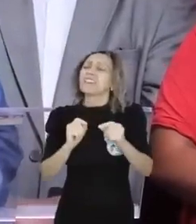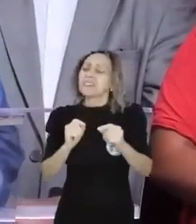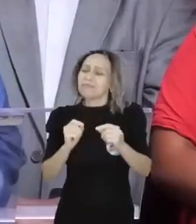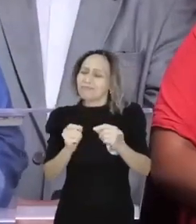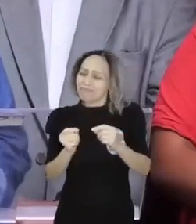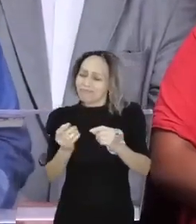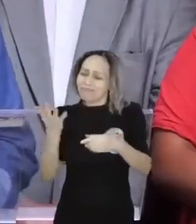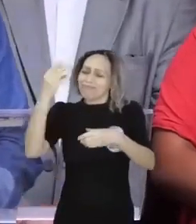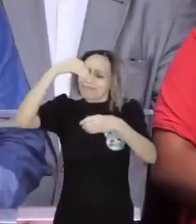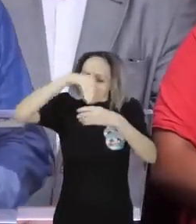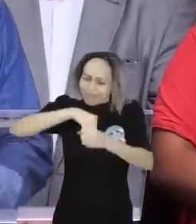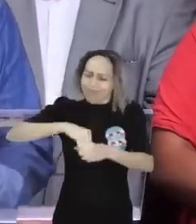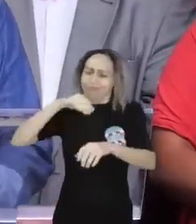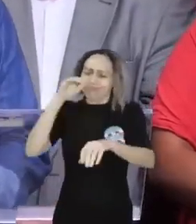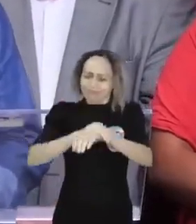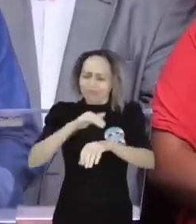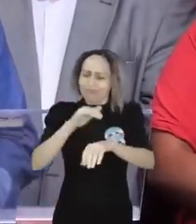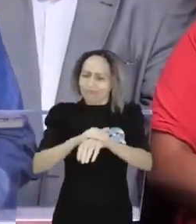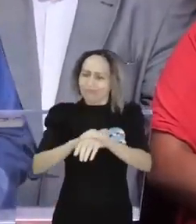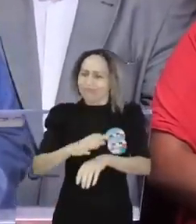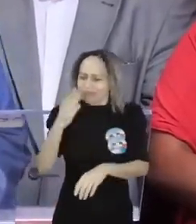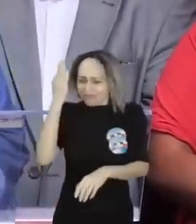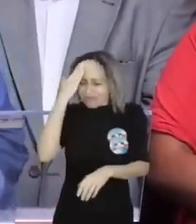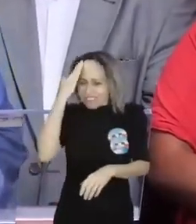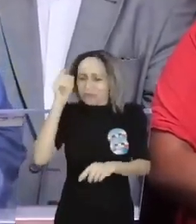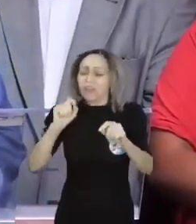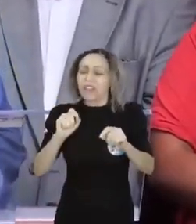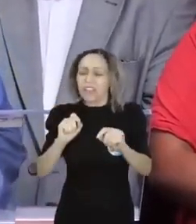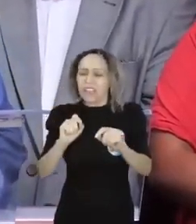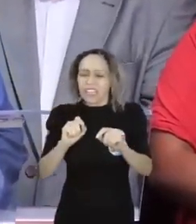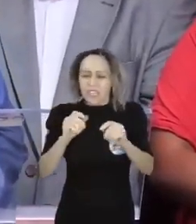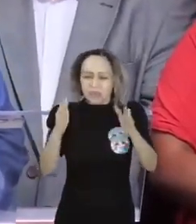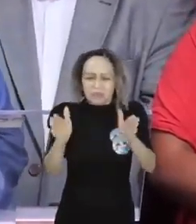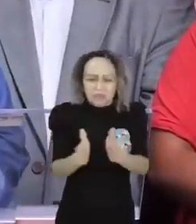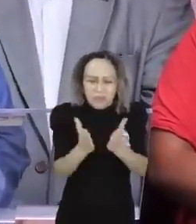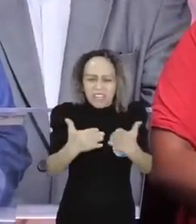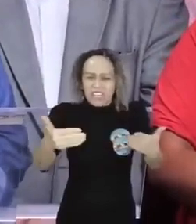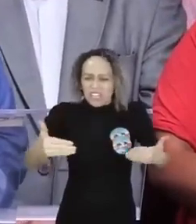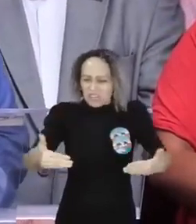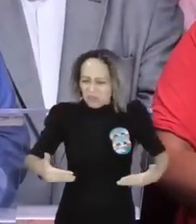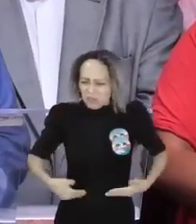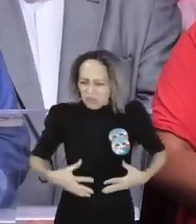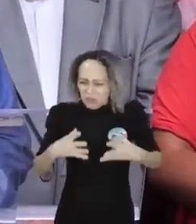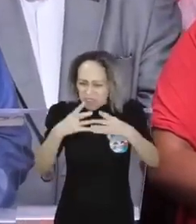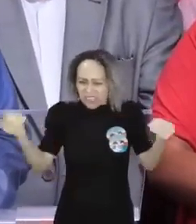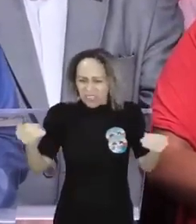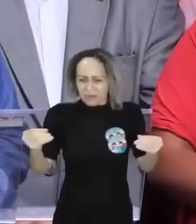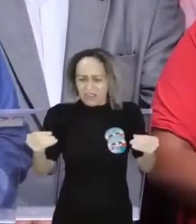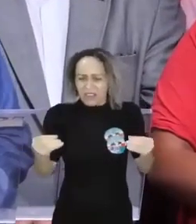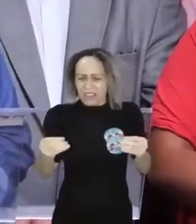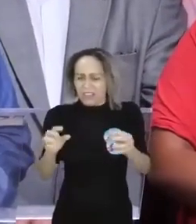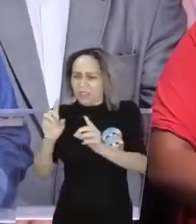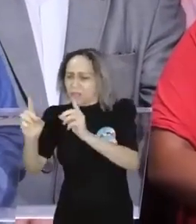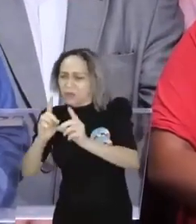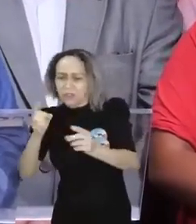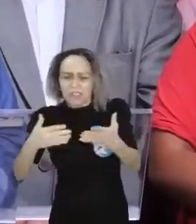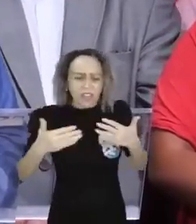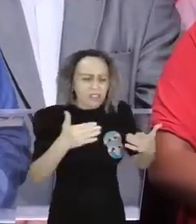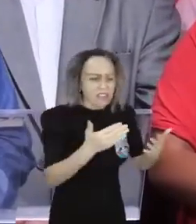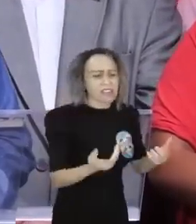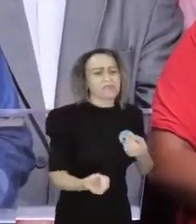extrema pobreza e a fome, vamos restabelecer o diálogo neste país. É preciso retomar o diálogo